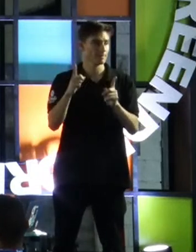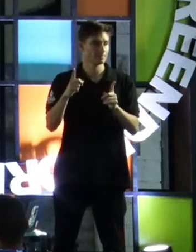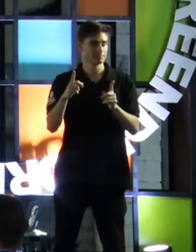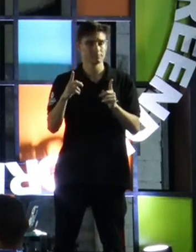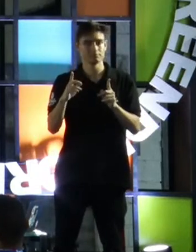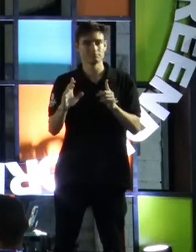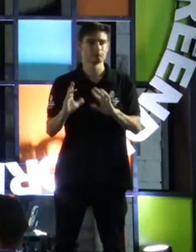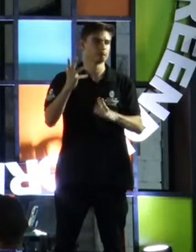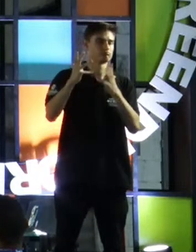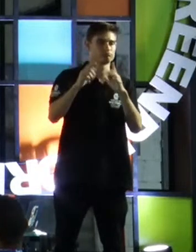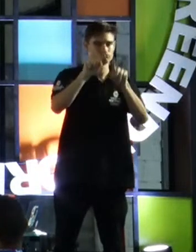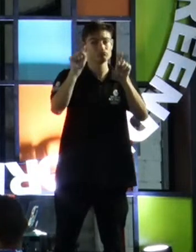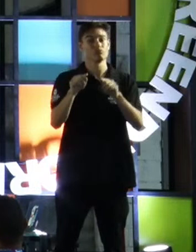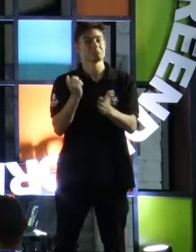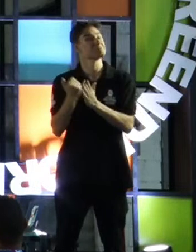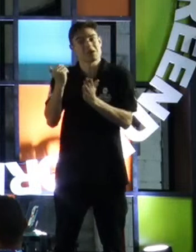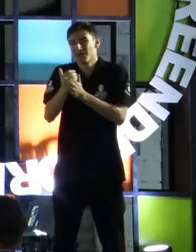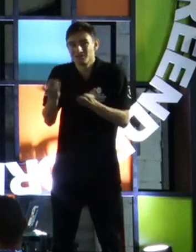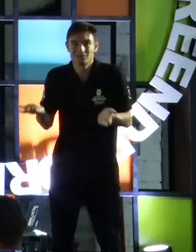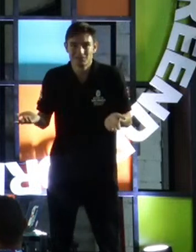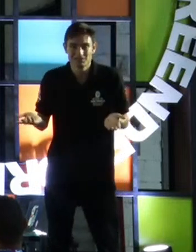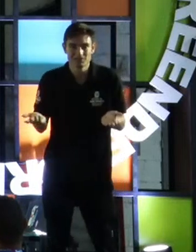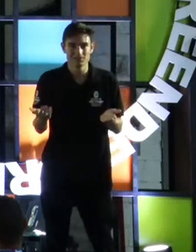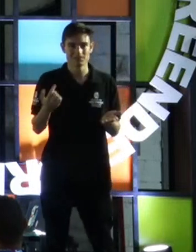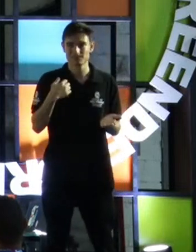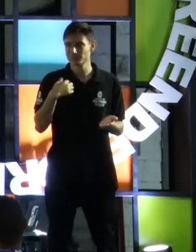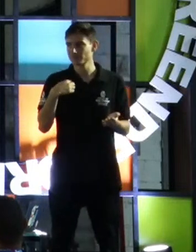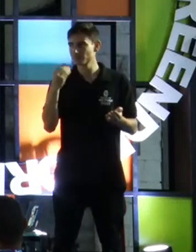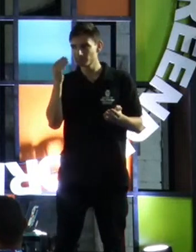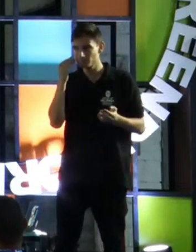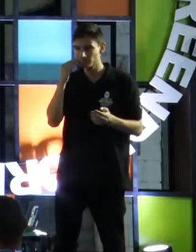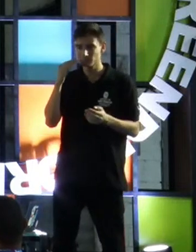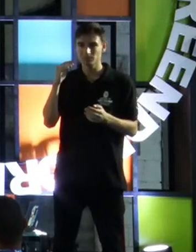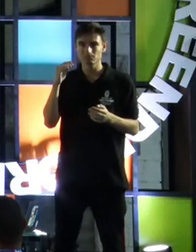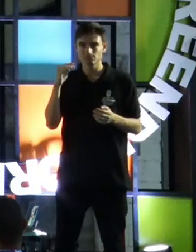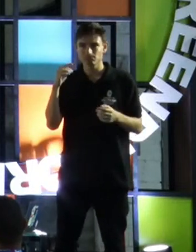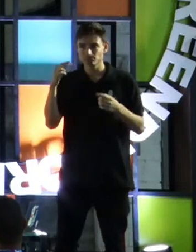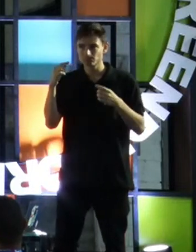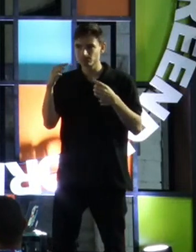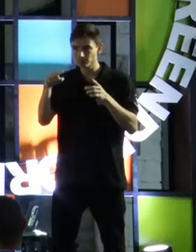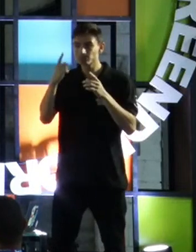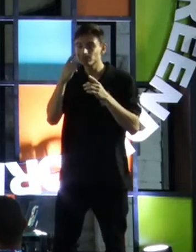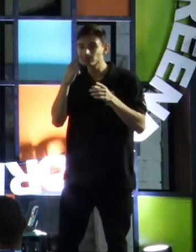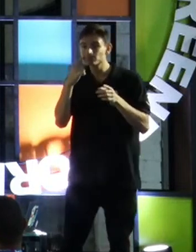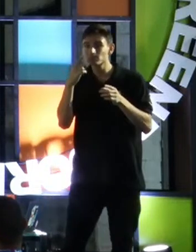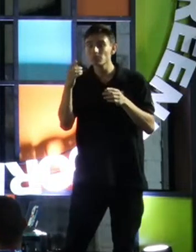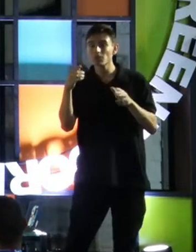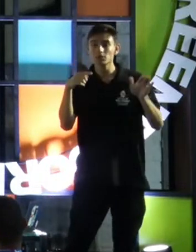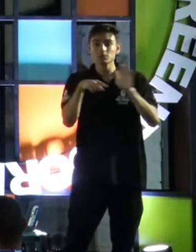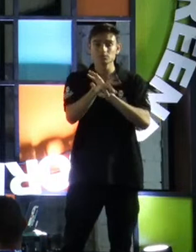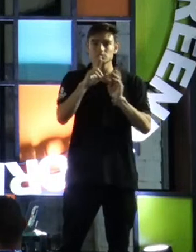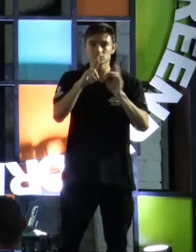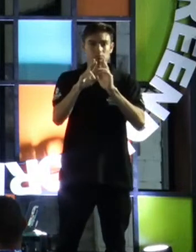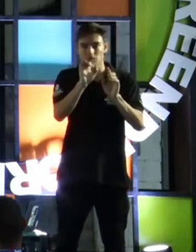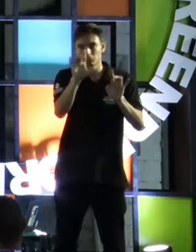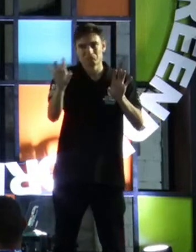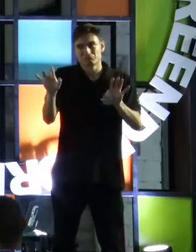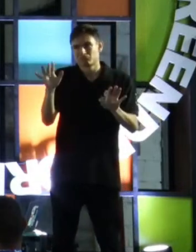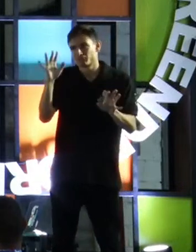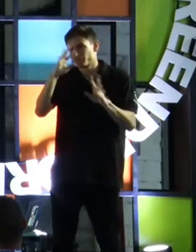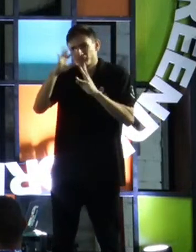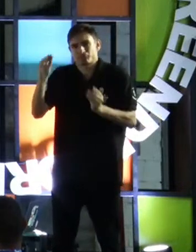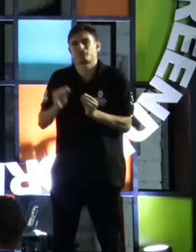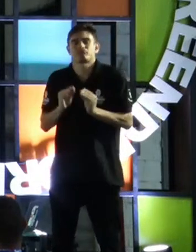tinham antes. Porque eu me considero um provocador, então não estou aqui para responder nada, estou aqui para trazer minhas doidices e cada um faz o que quer com elas,